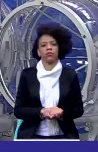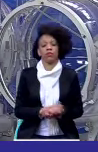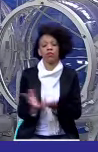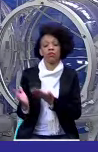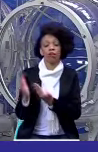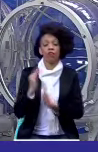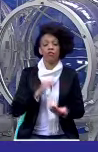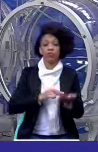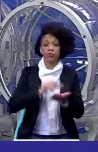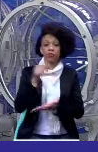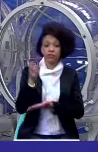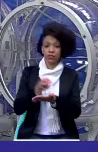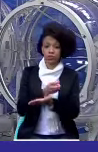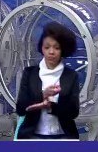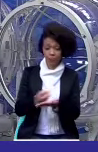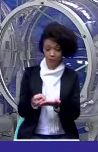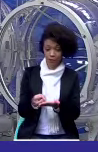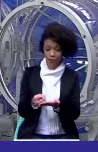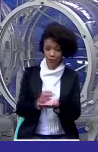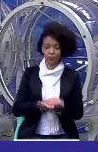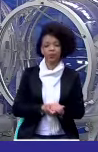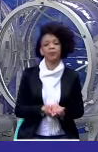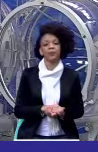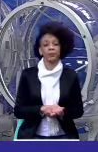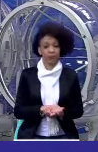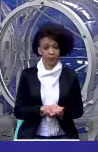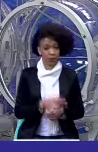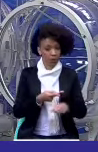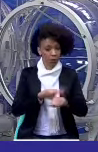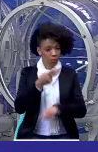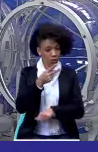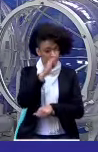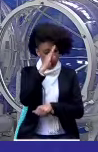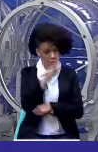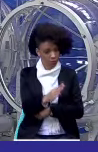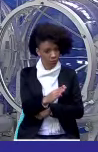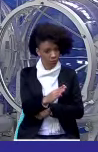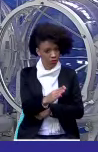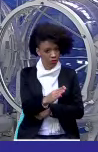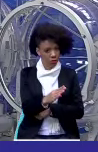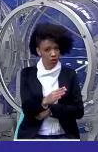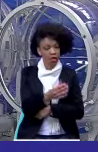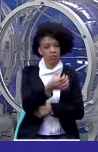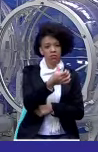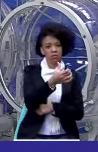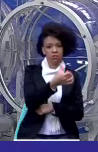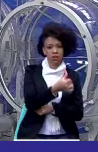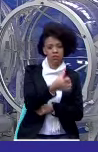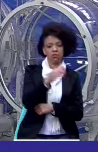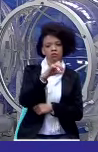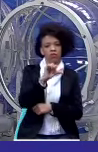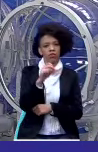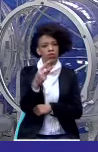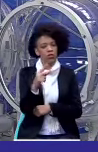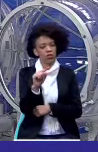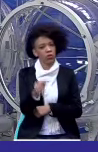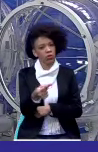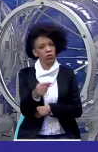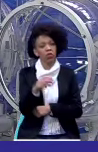Vamos ao sorteio da Quina Concurso 5.348 com o prêmio na faixa principal de